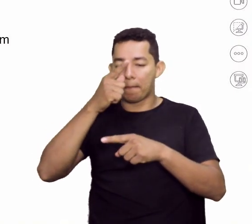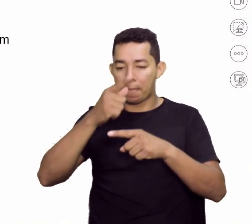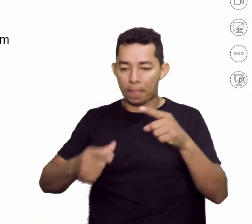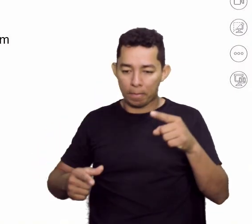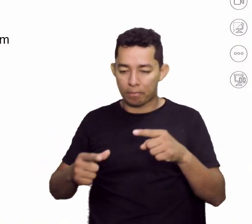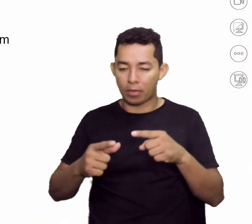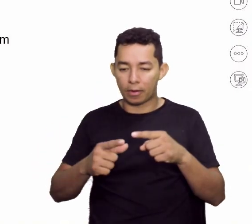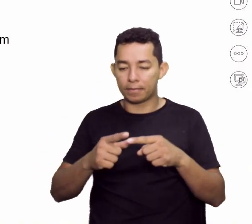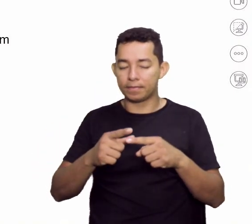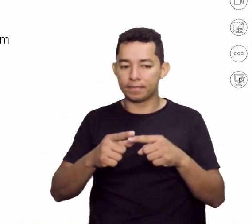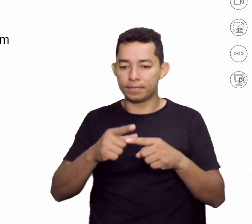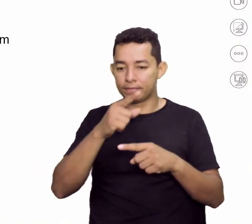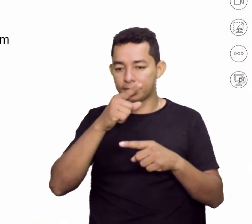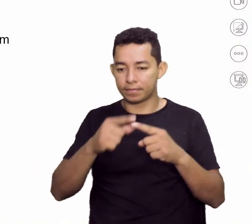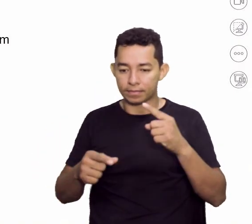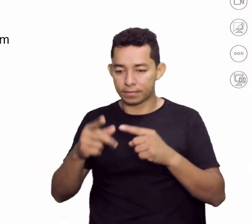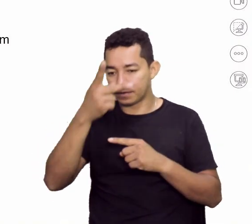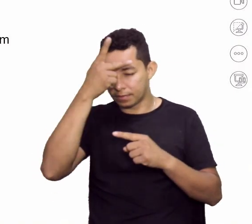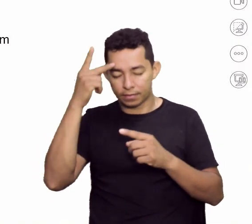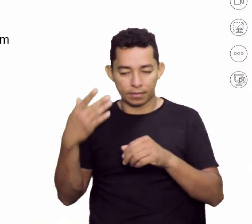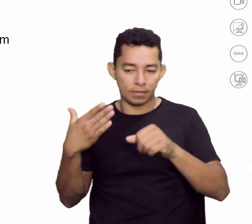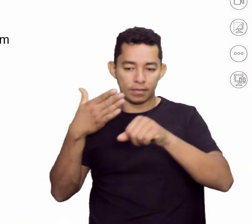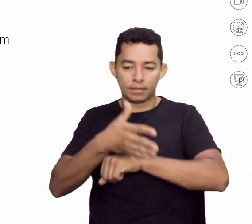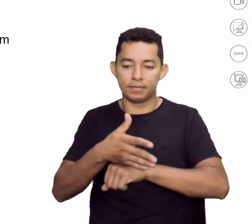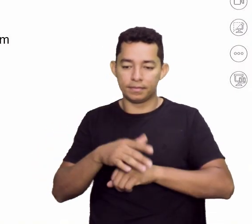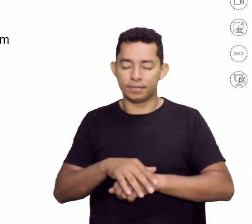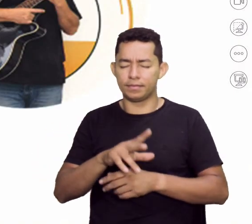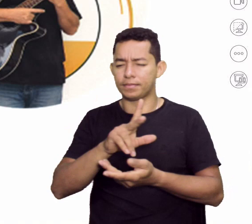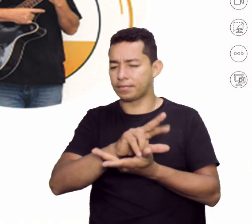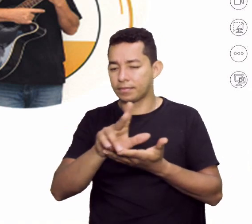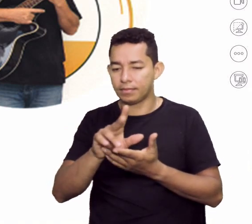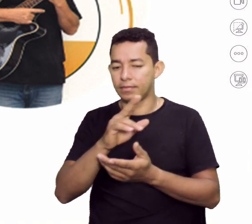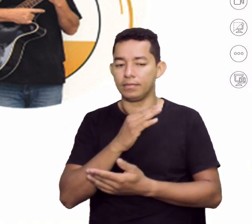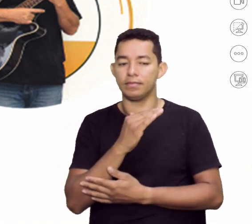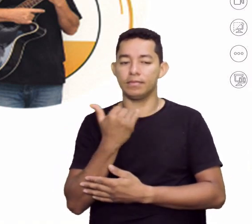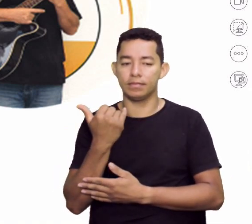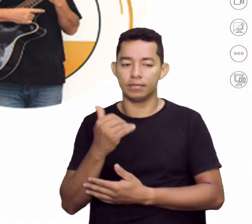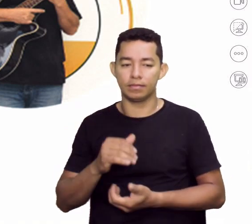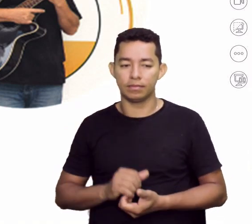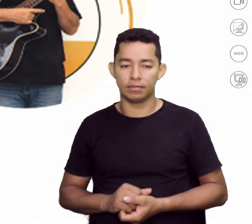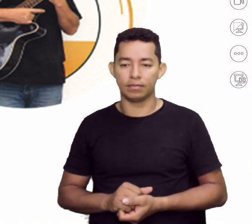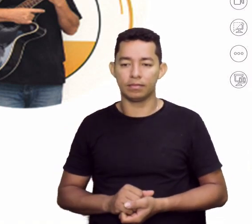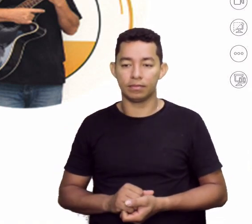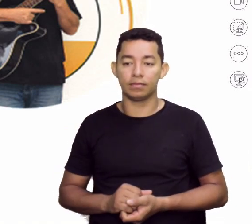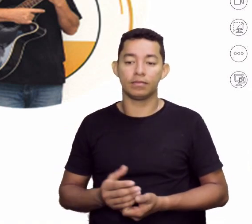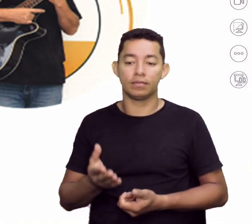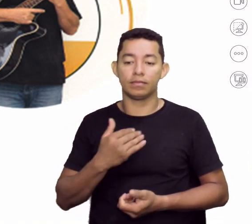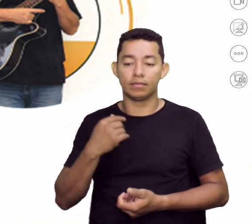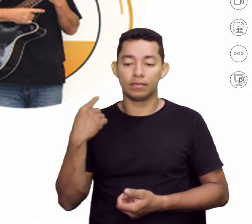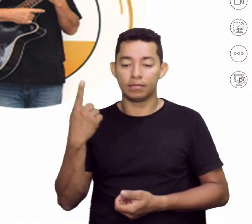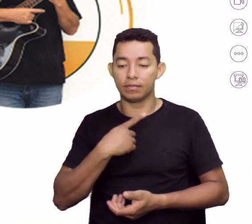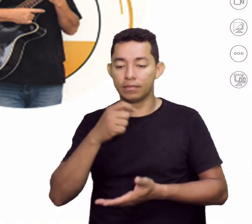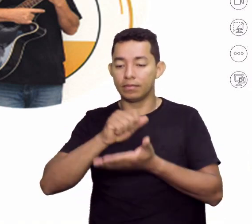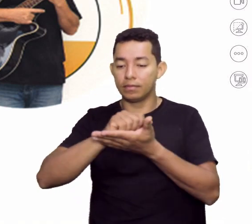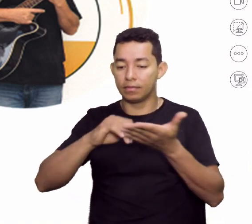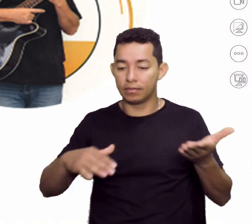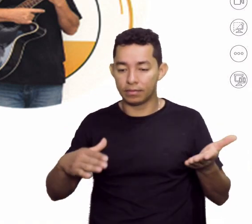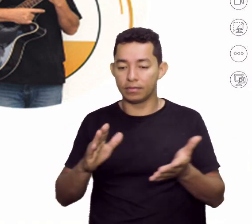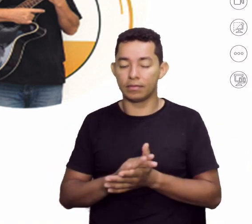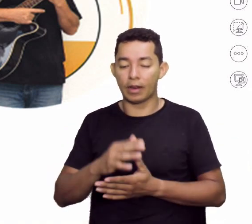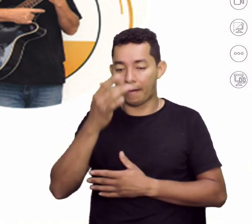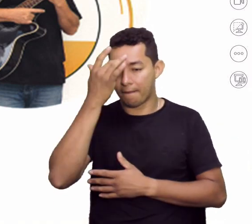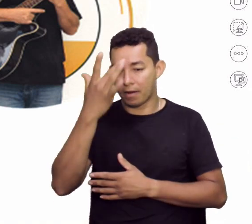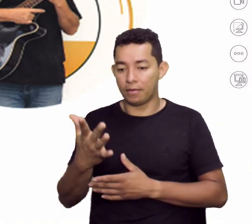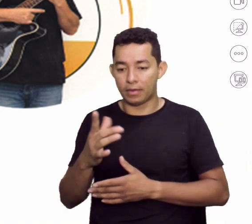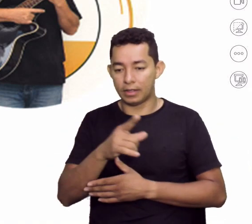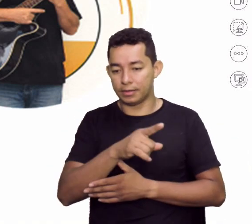Muitos morreram, se perderam nos labirintos. E aí, vamos ver mais uma atividadezinha aí, bem fácil